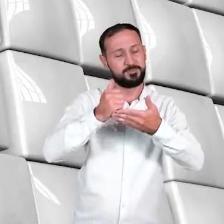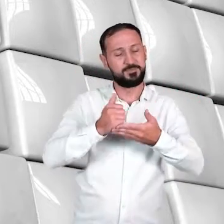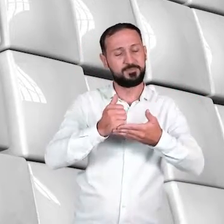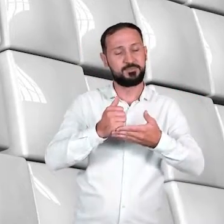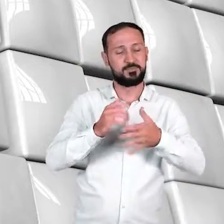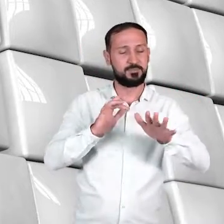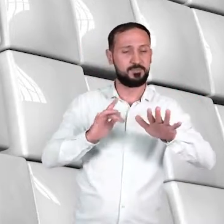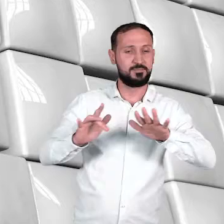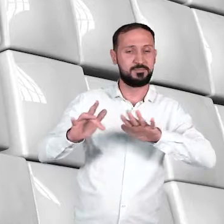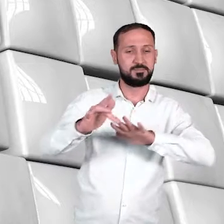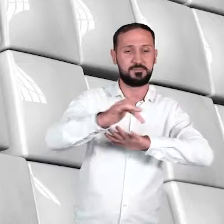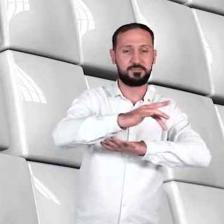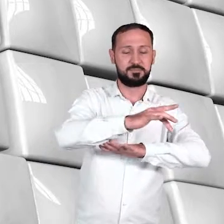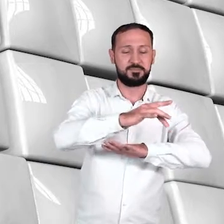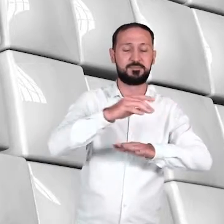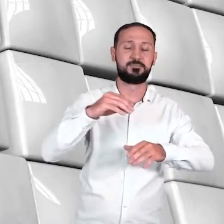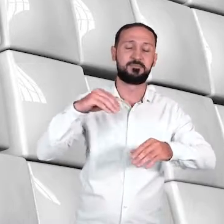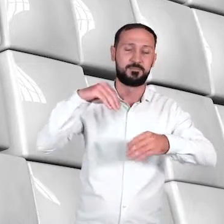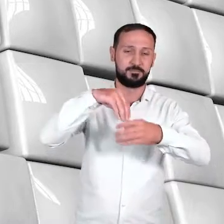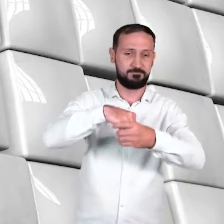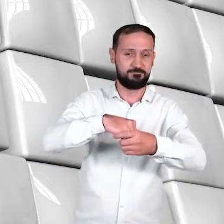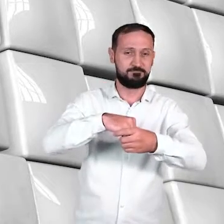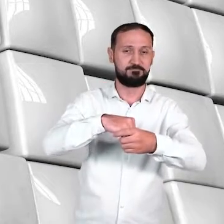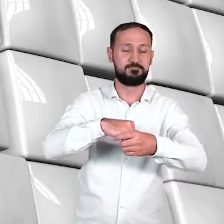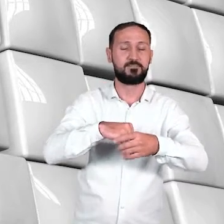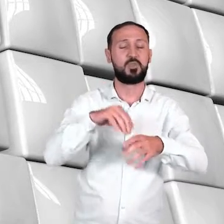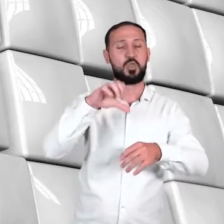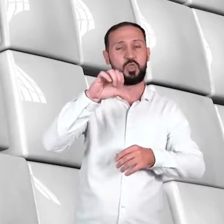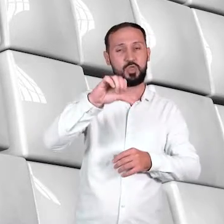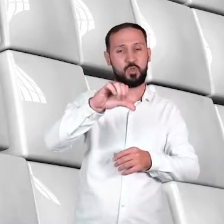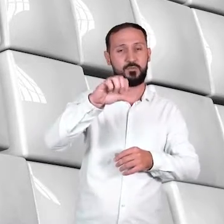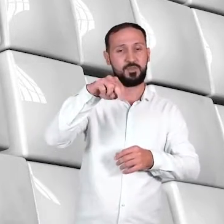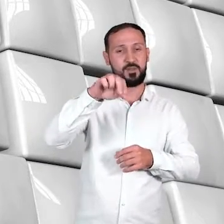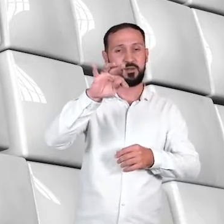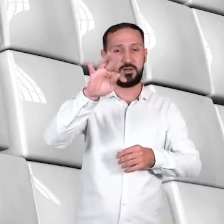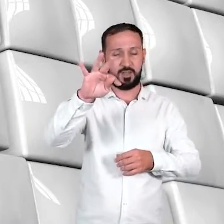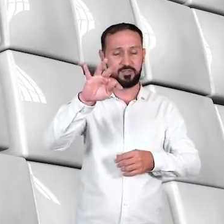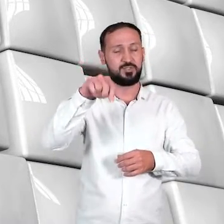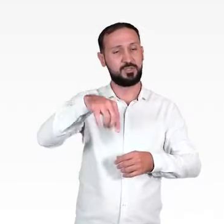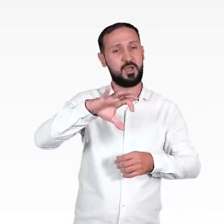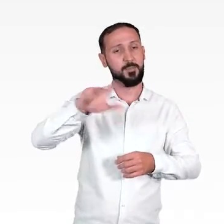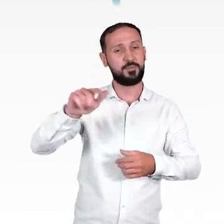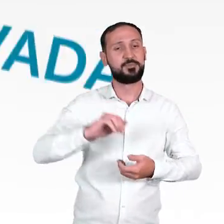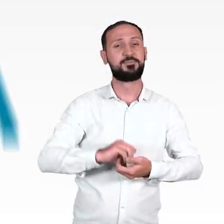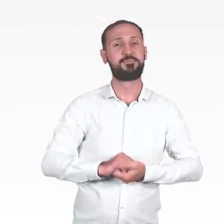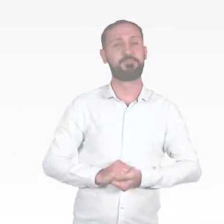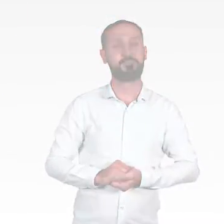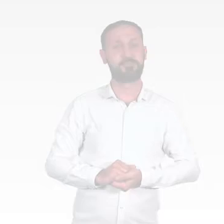siga acompanhando a nossa programação pelo canal 9 da NET em Campo Grande.